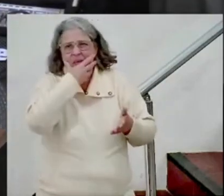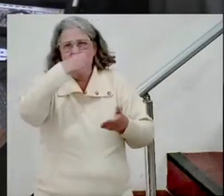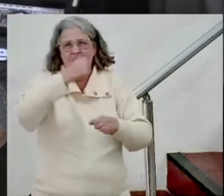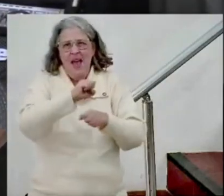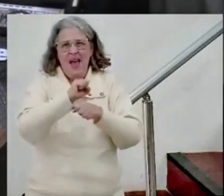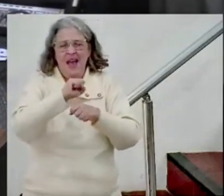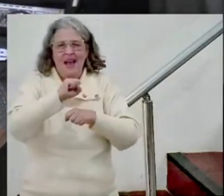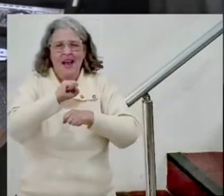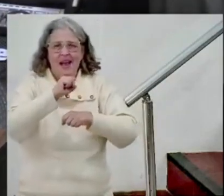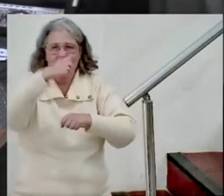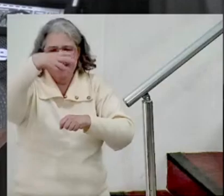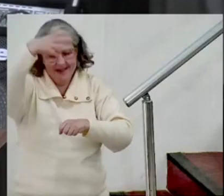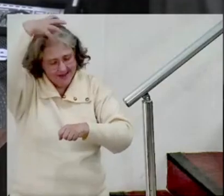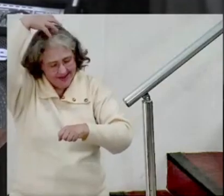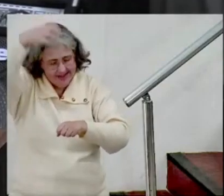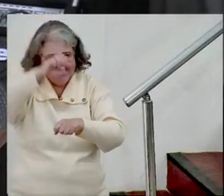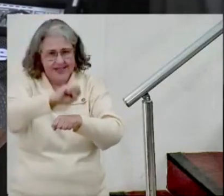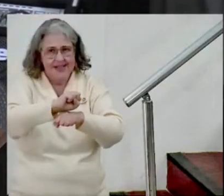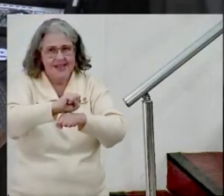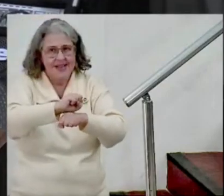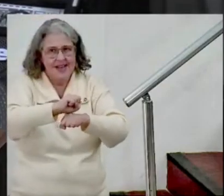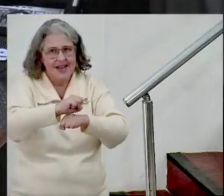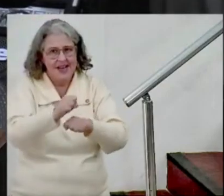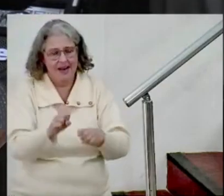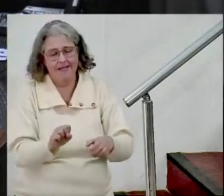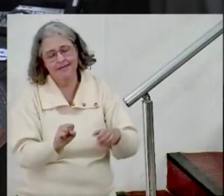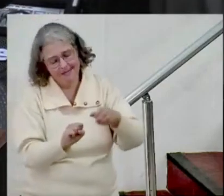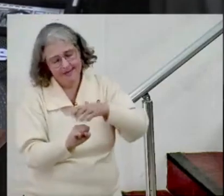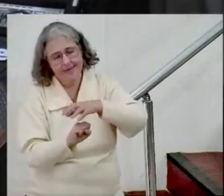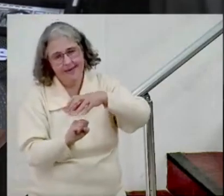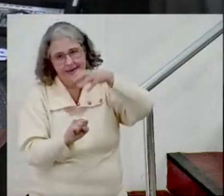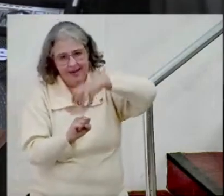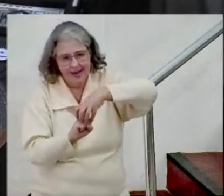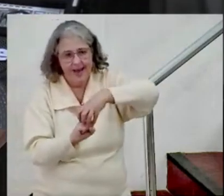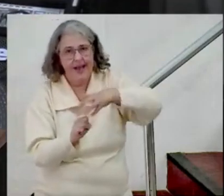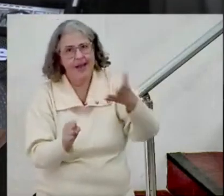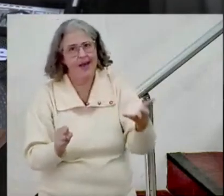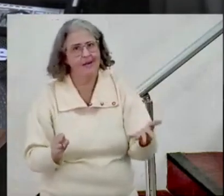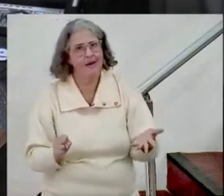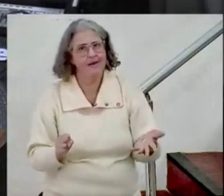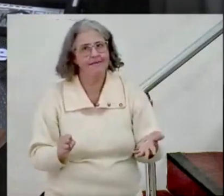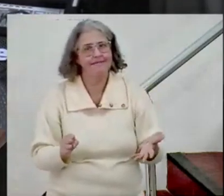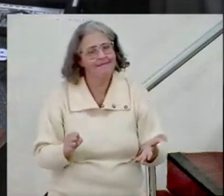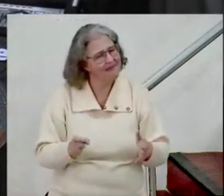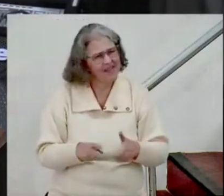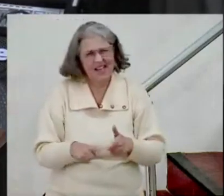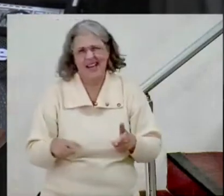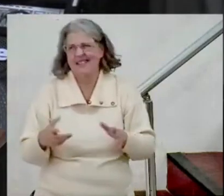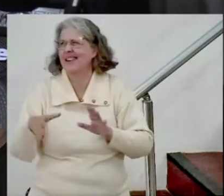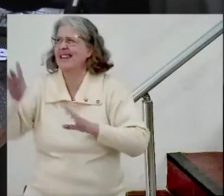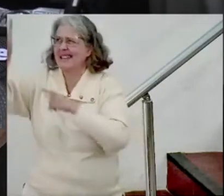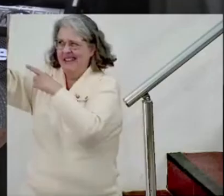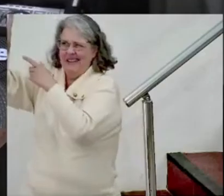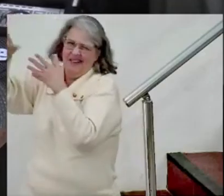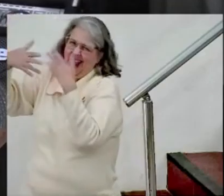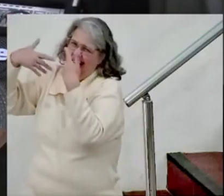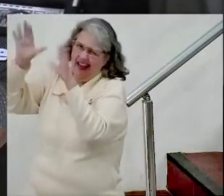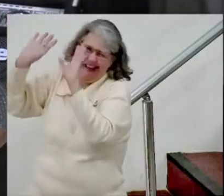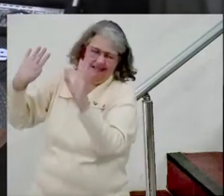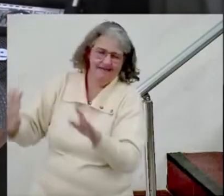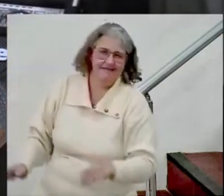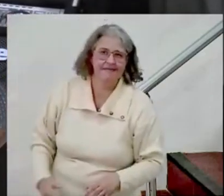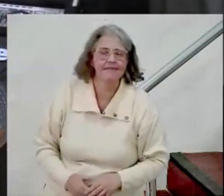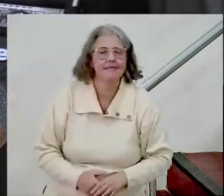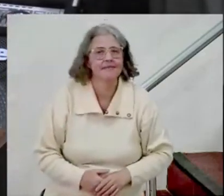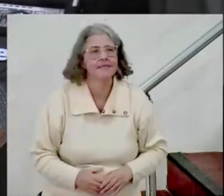essa conversa. Vamos economizar para mim e para você. E aí então, a gente vai e resgata um pouco sobre